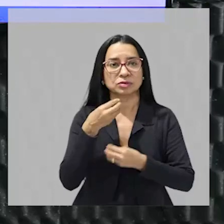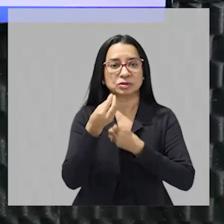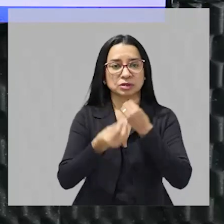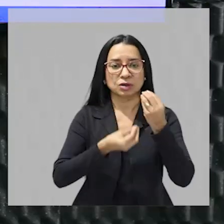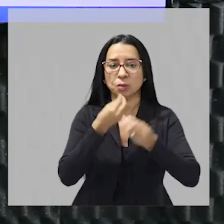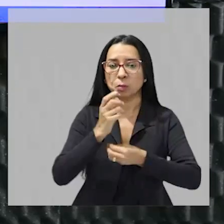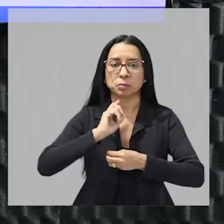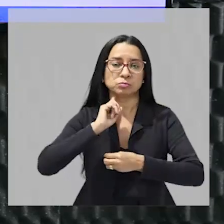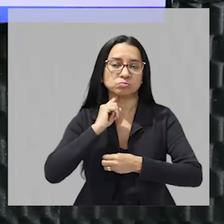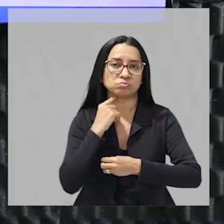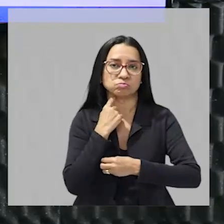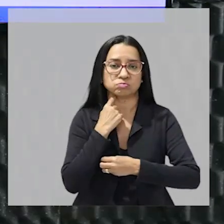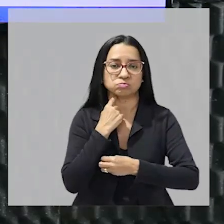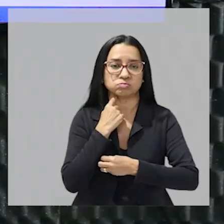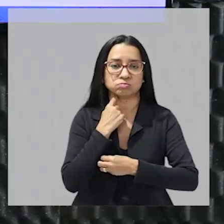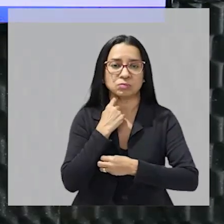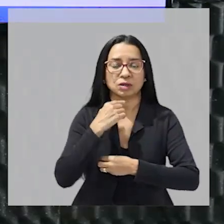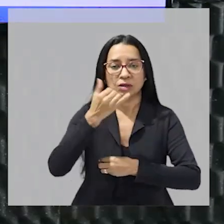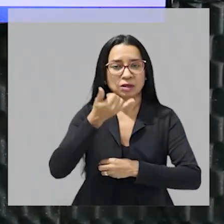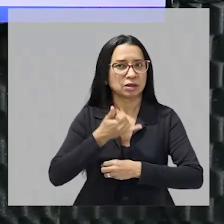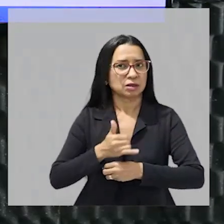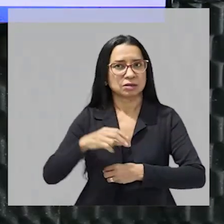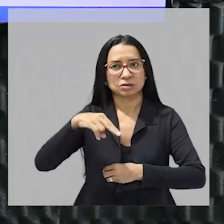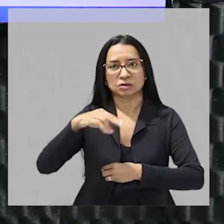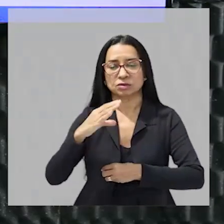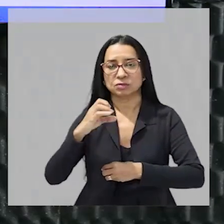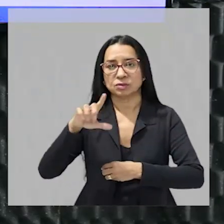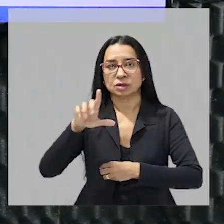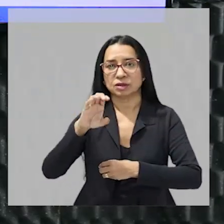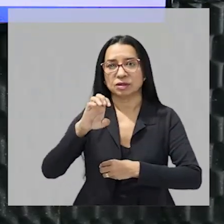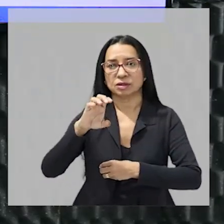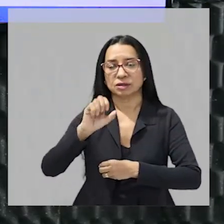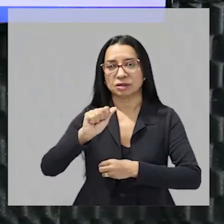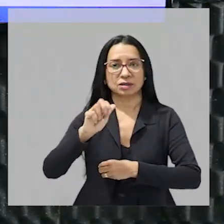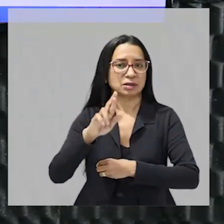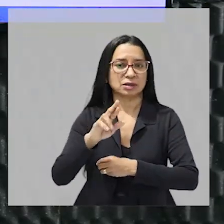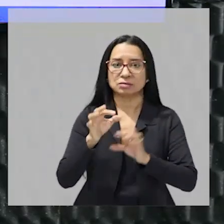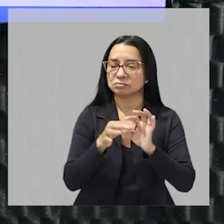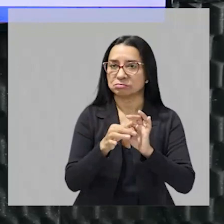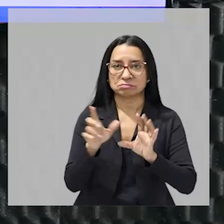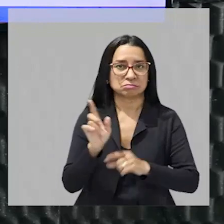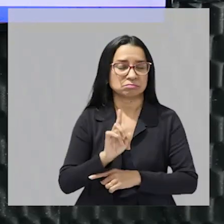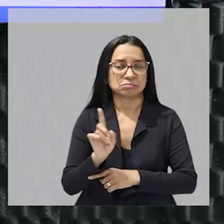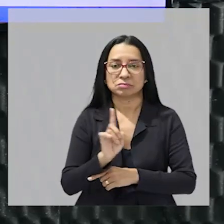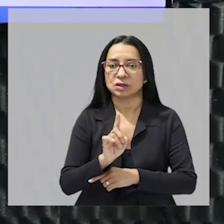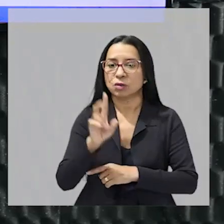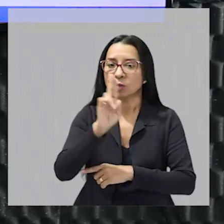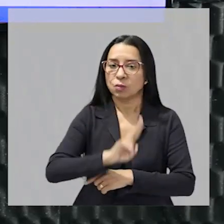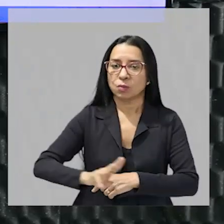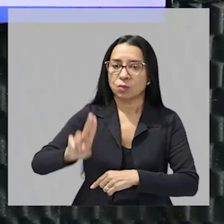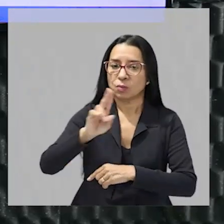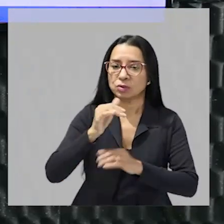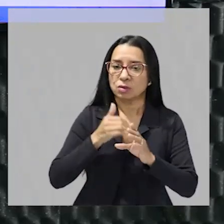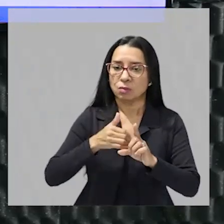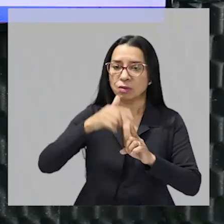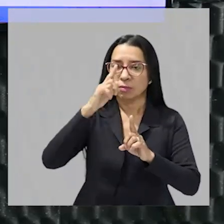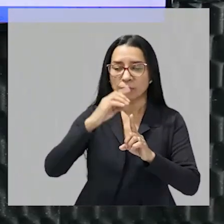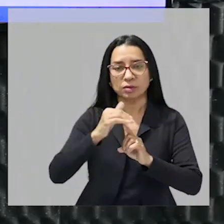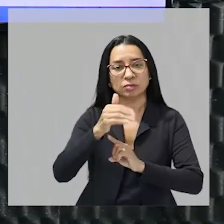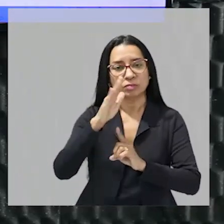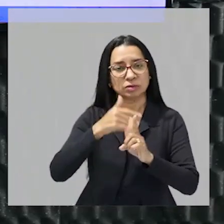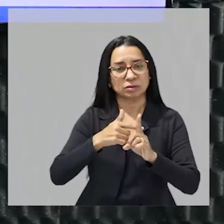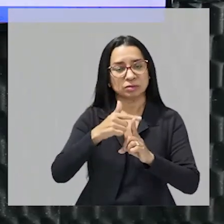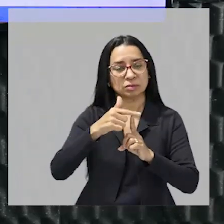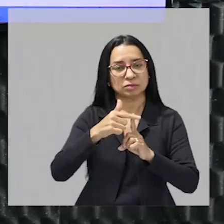fonte suja. A energia nuclear, galera, não libera. Ela se utiliza, né, do aumento de temperatura da radioatividade, ali no caso